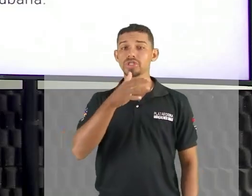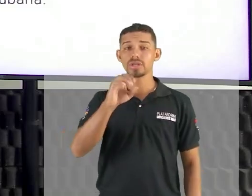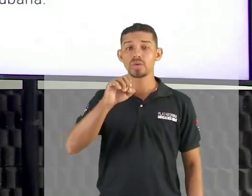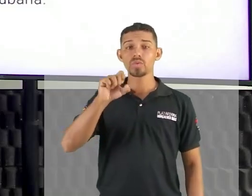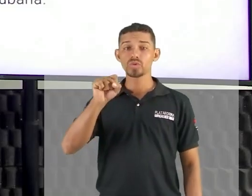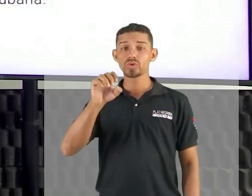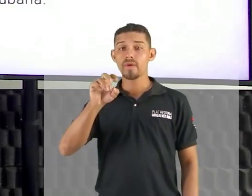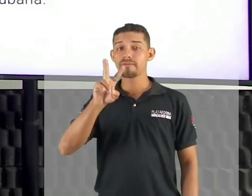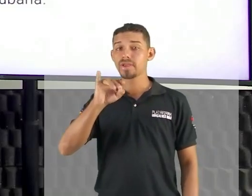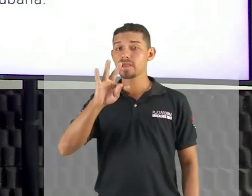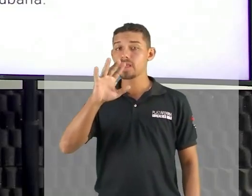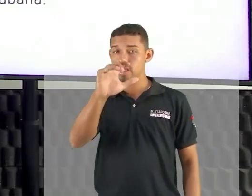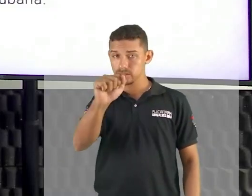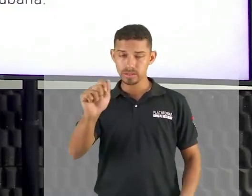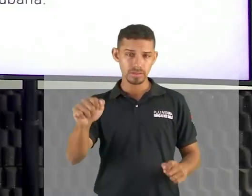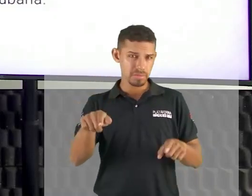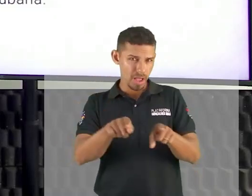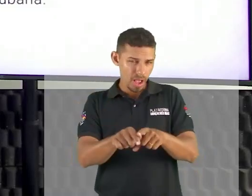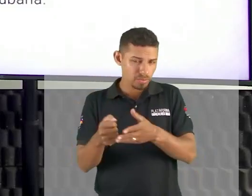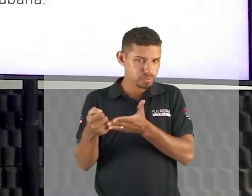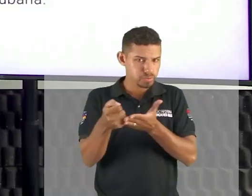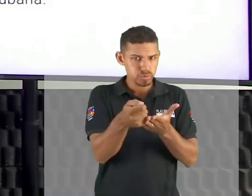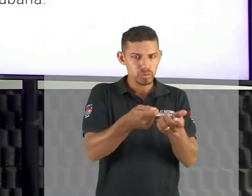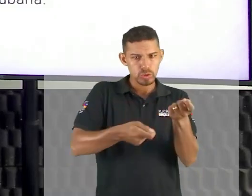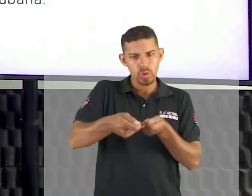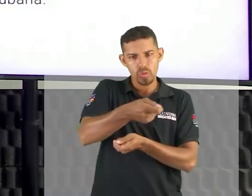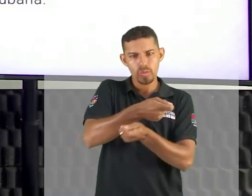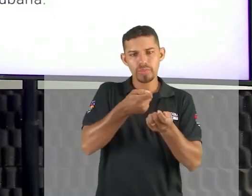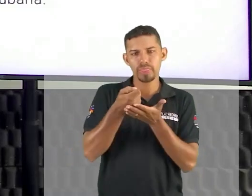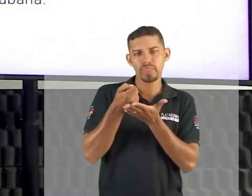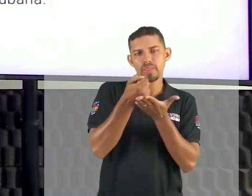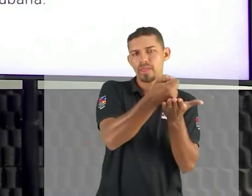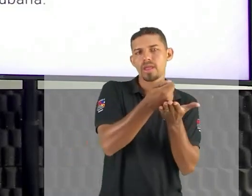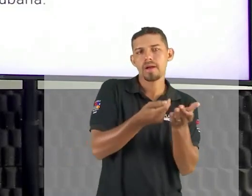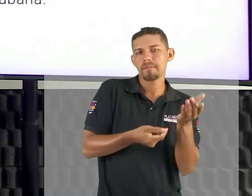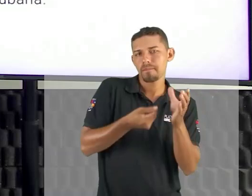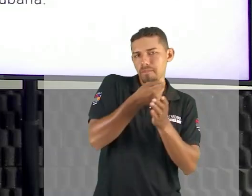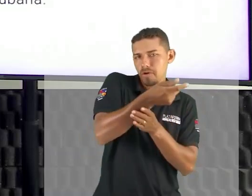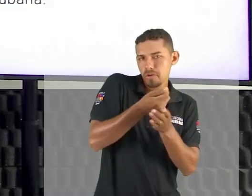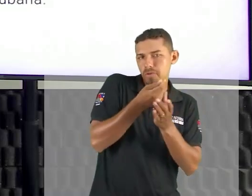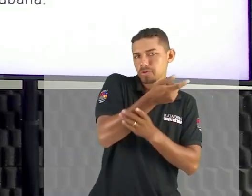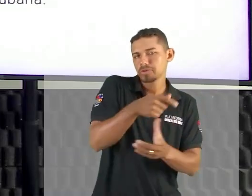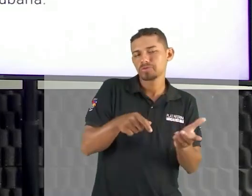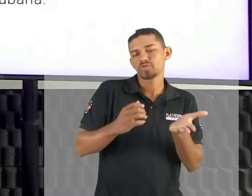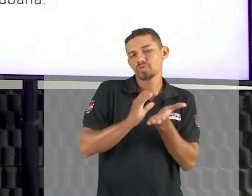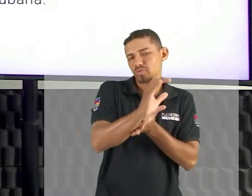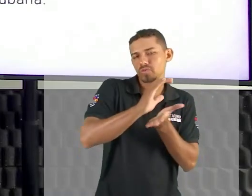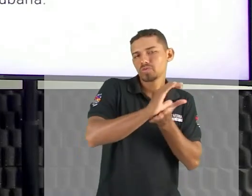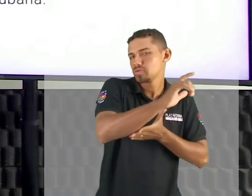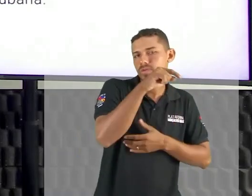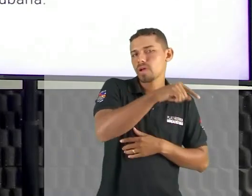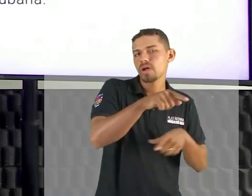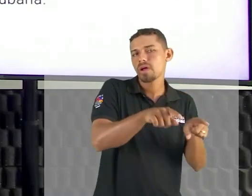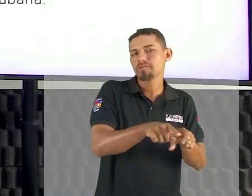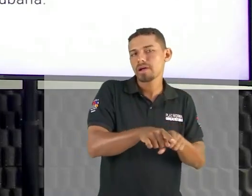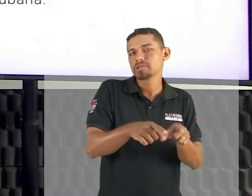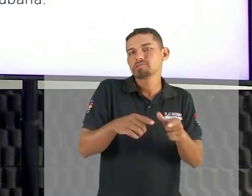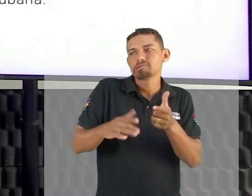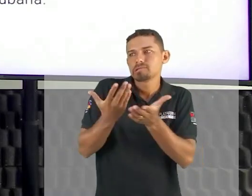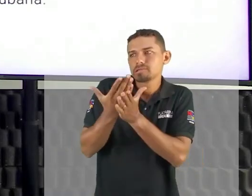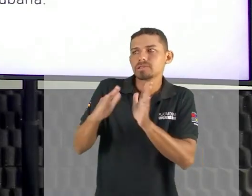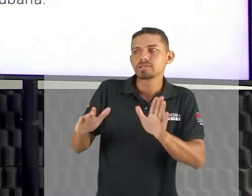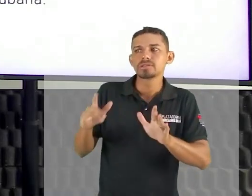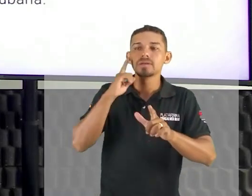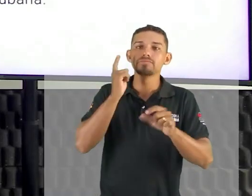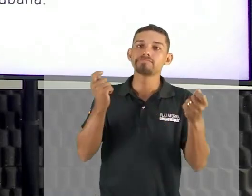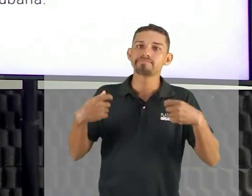apoio econômico, financeiro e ideológico, ela vai ruir, e aí, então eles precisarão